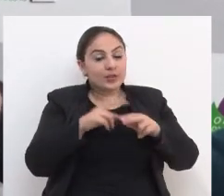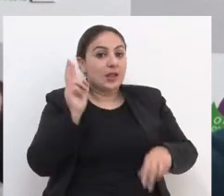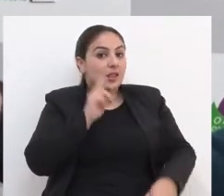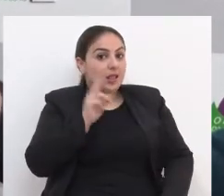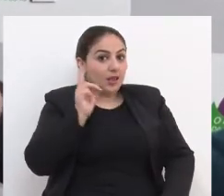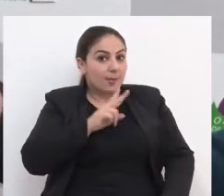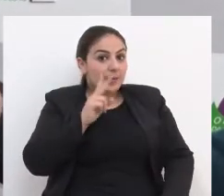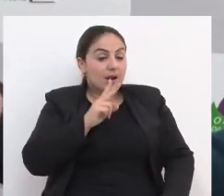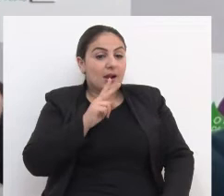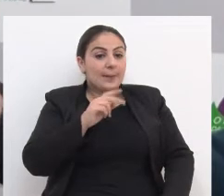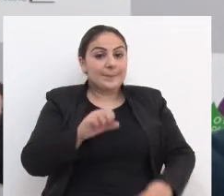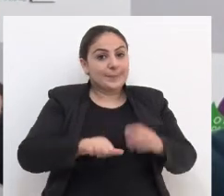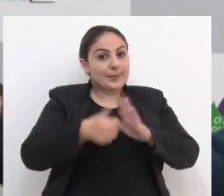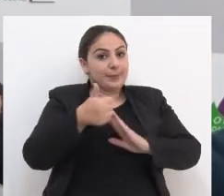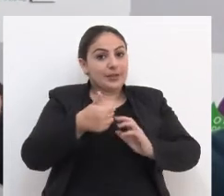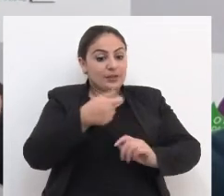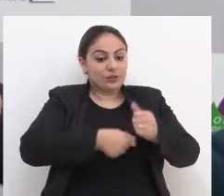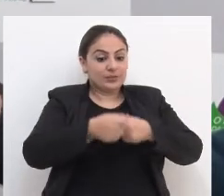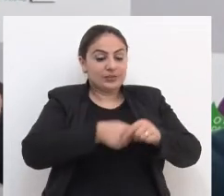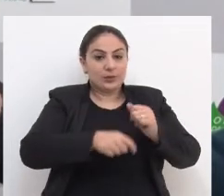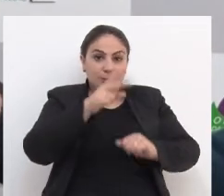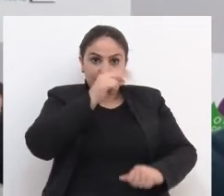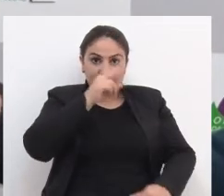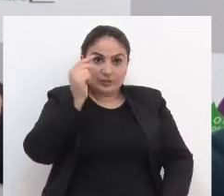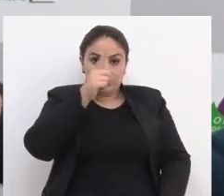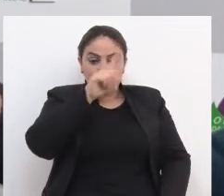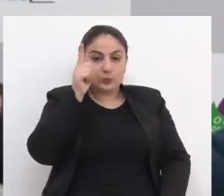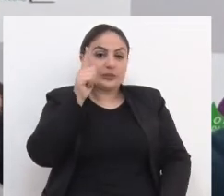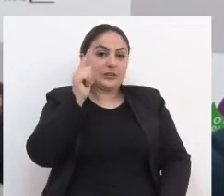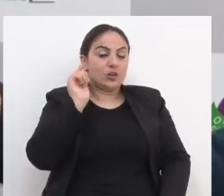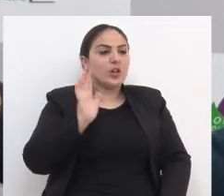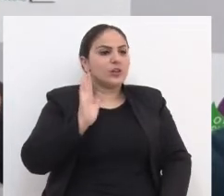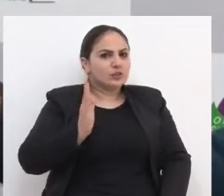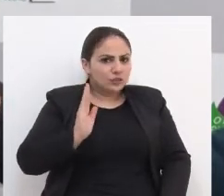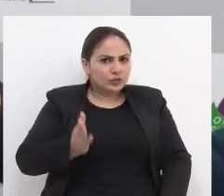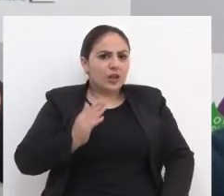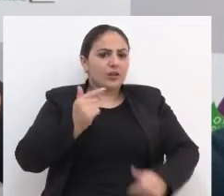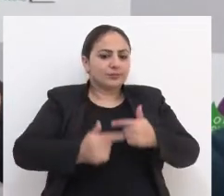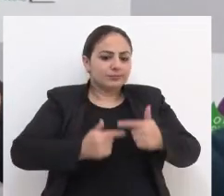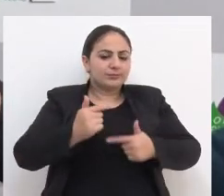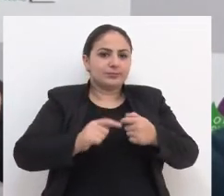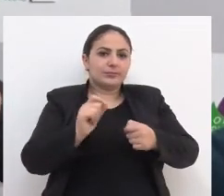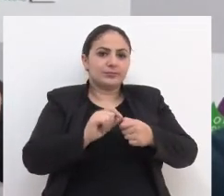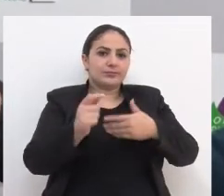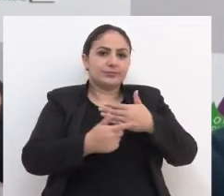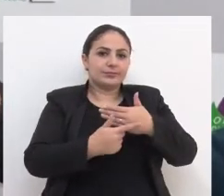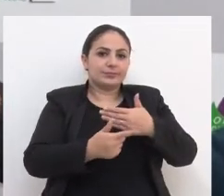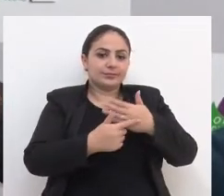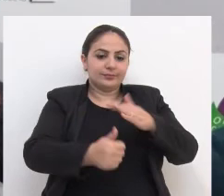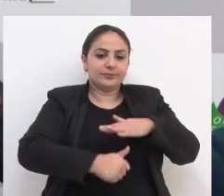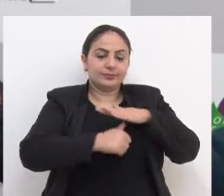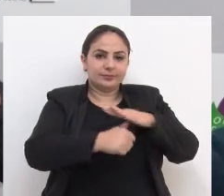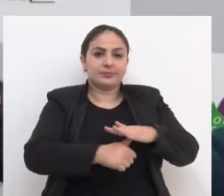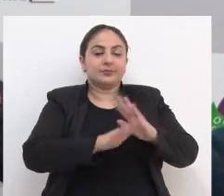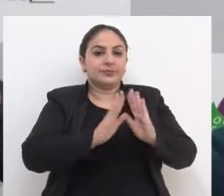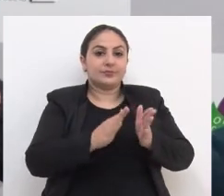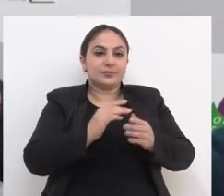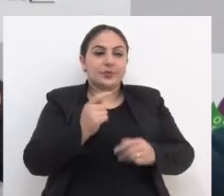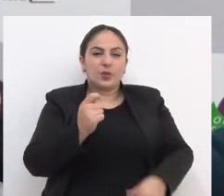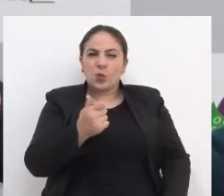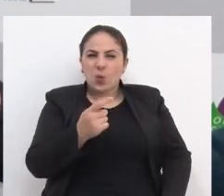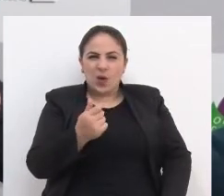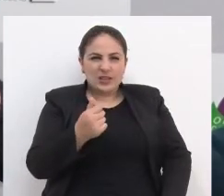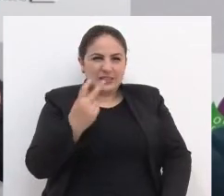que desde a primeira administração do prefeito Luciano, ele já vinha exercendo o papel de liderança, isso já se vão lá